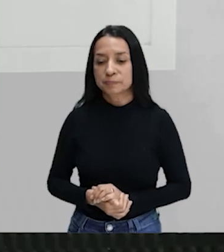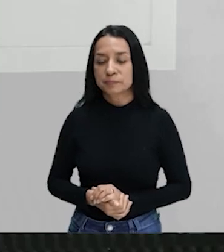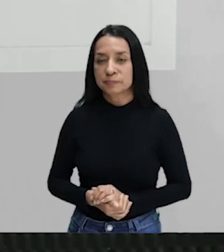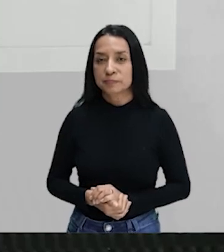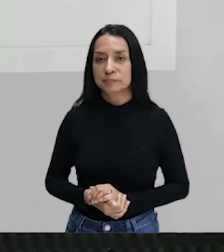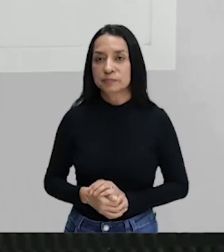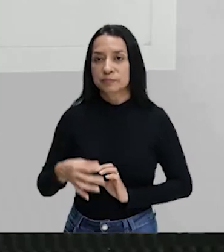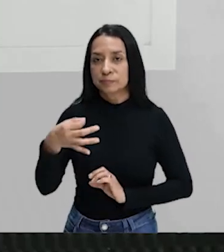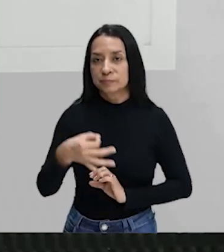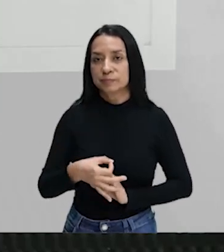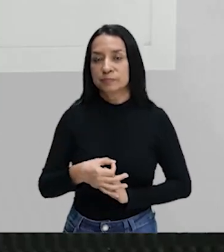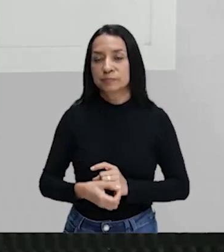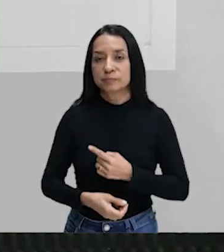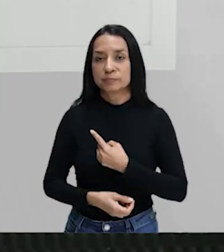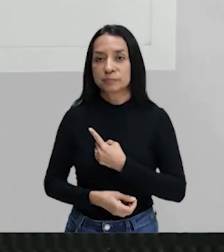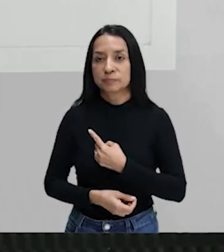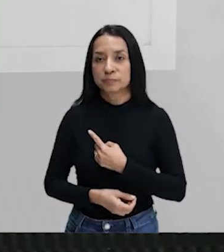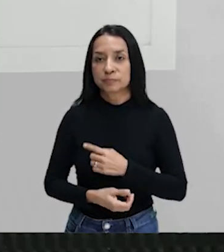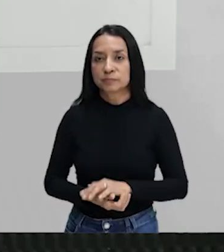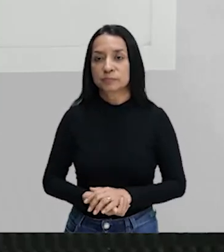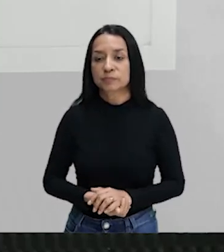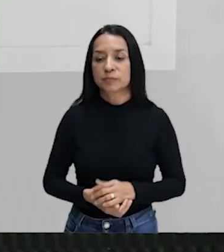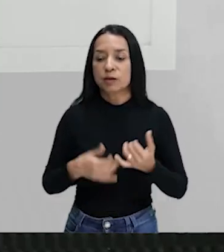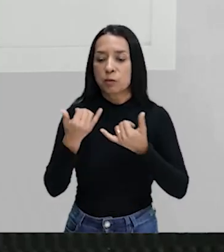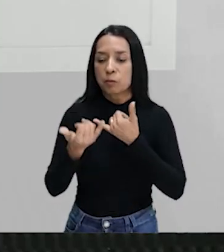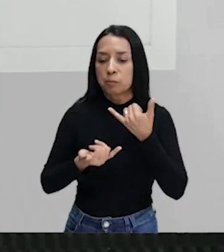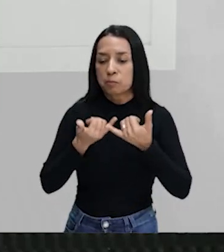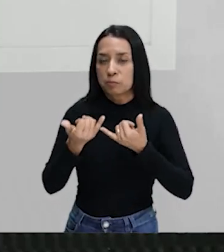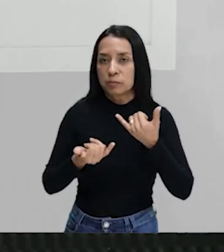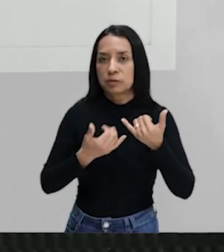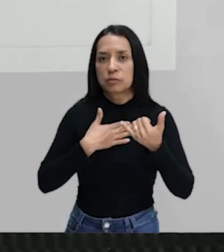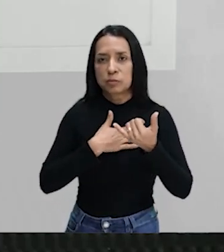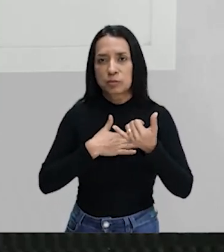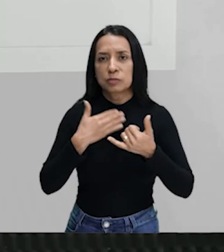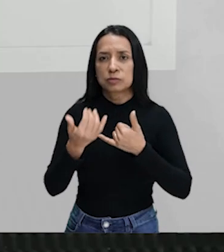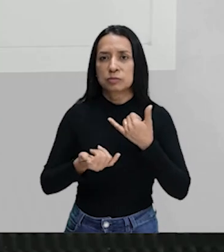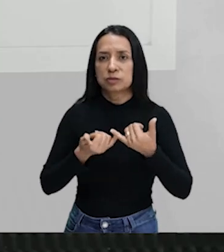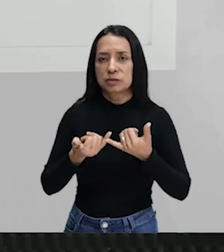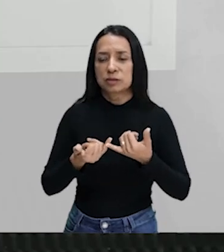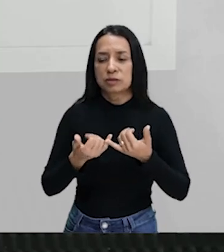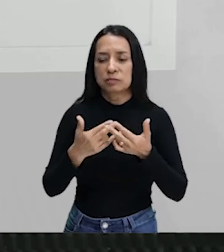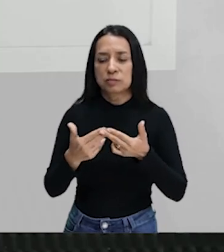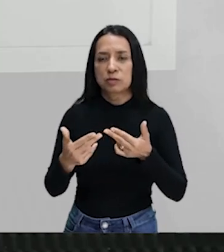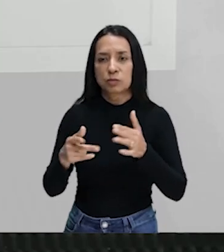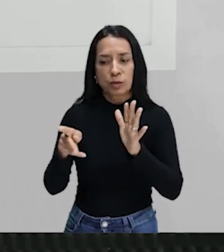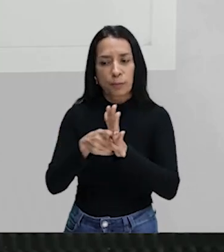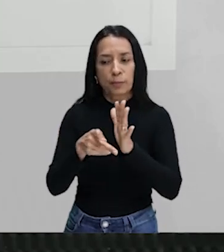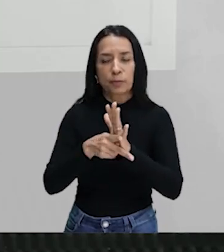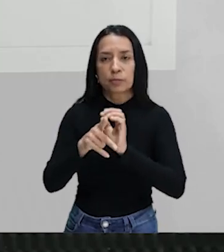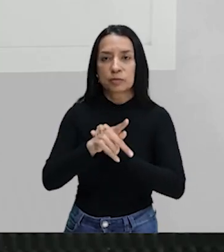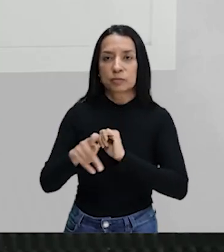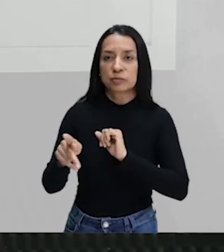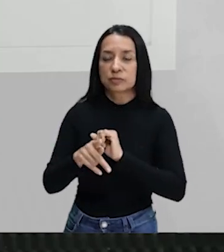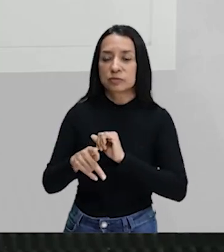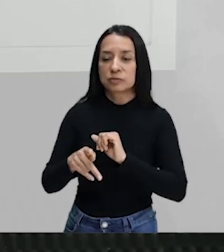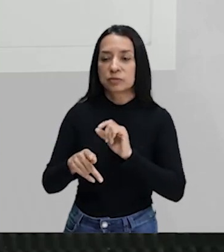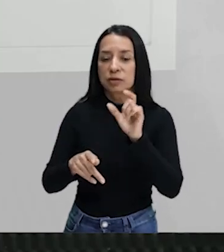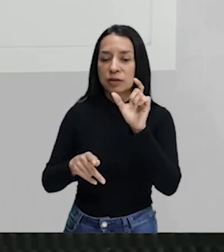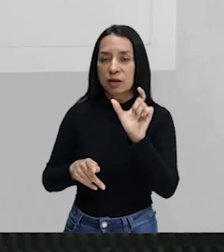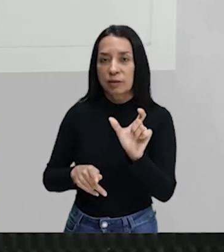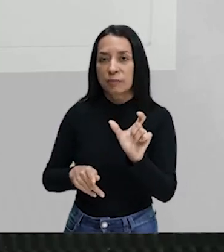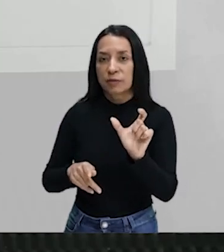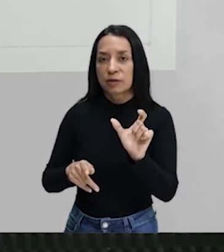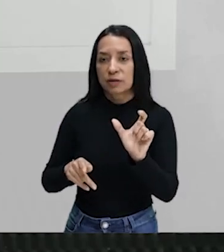Certo? Olha aqui. Eu até brinco, gosto de brincar muito com isso, aqui é uma coisa minha, que a palavra felicidade, ela vai